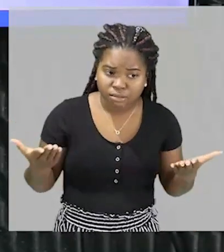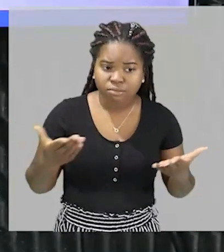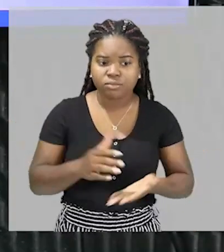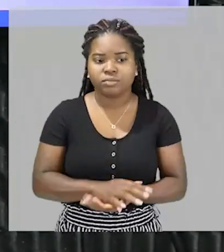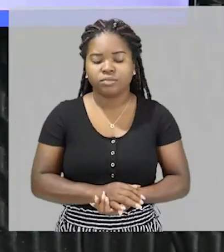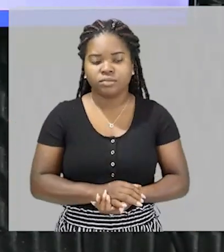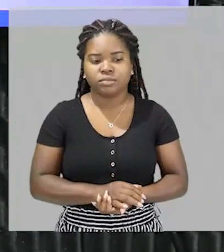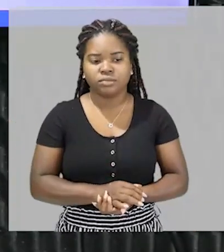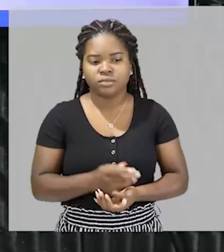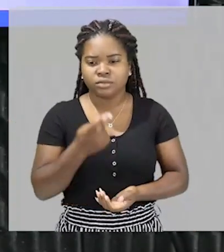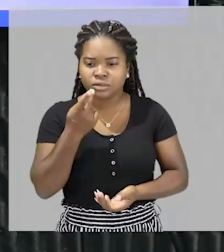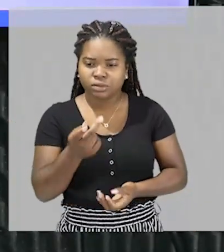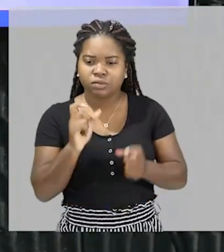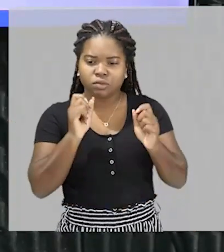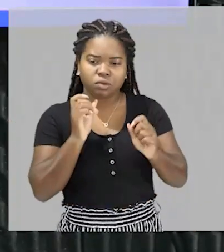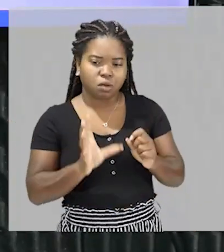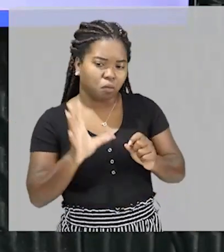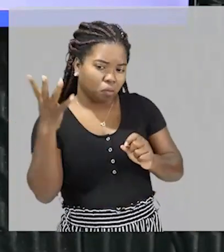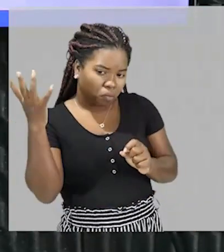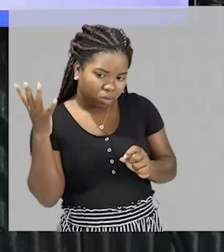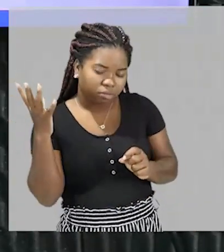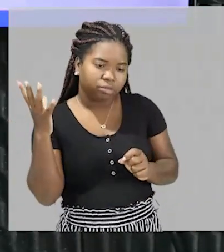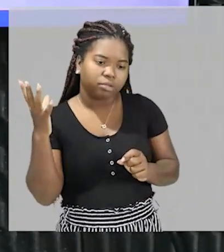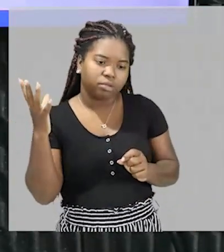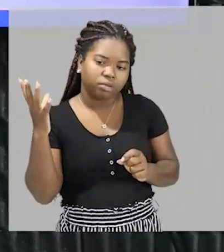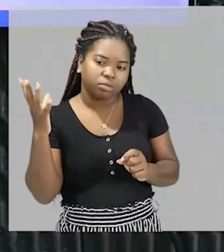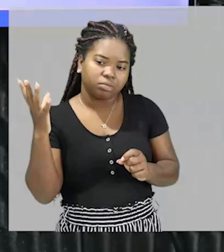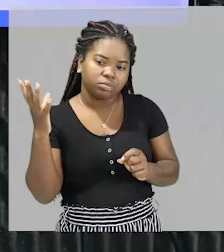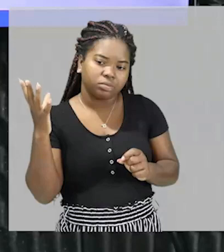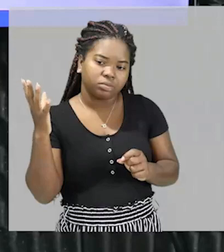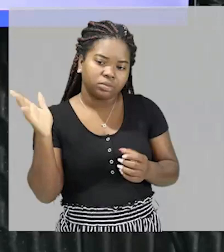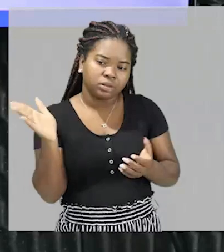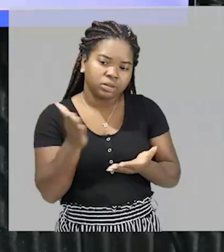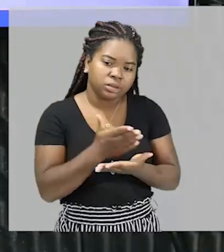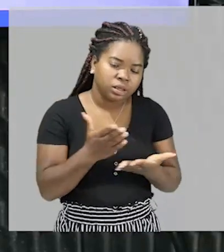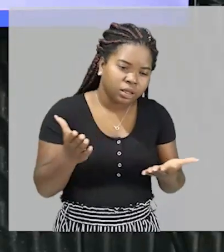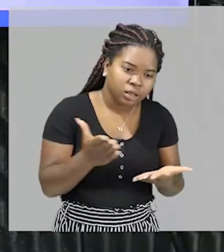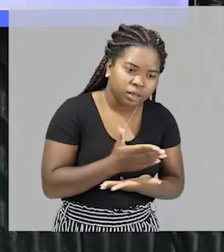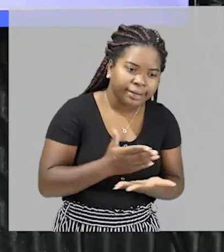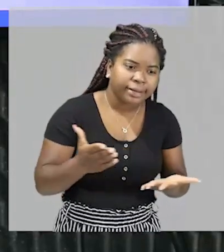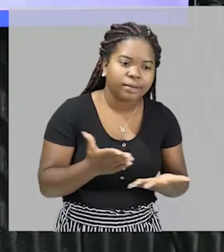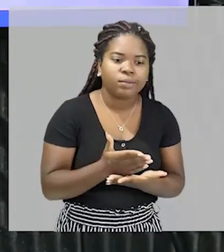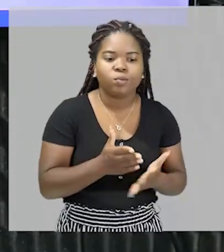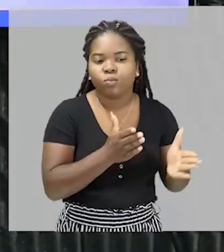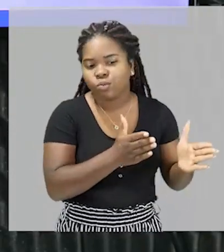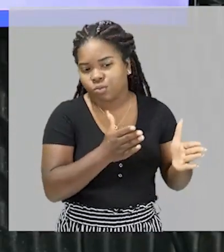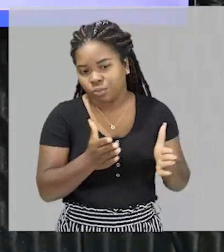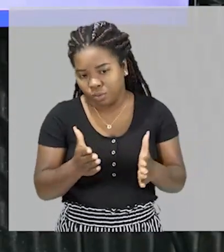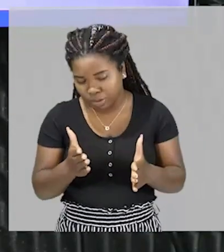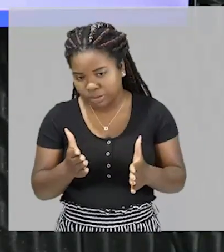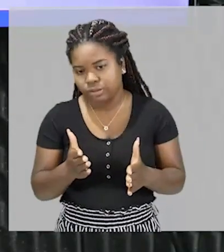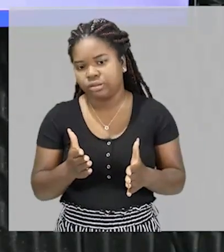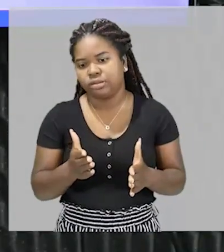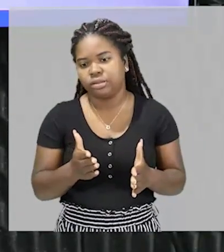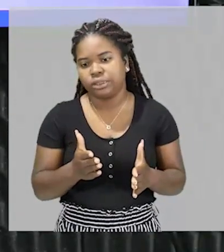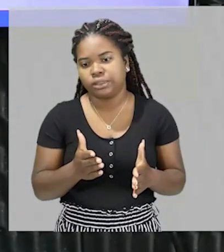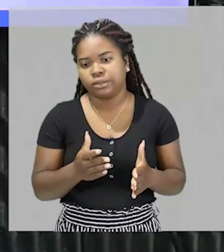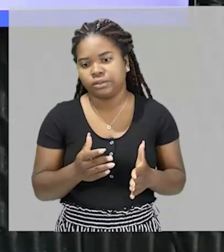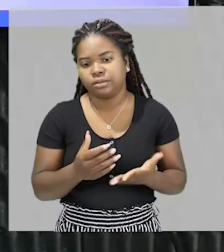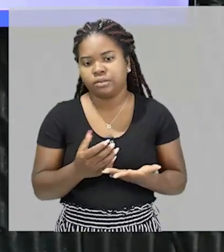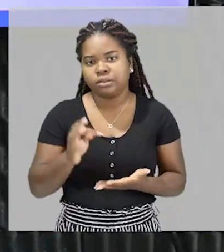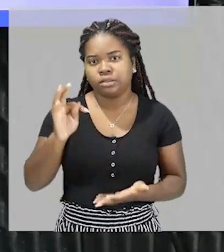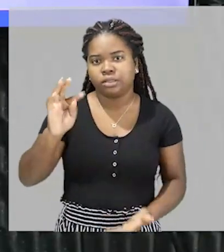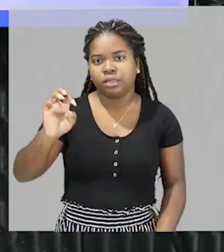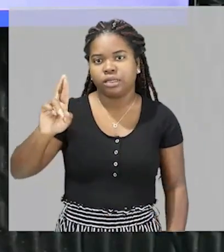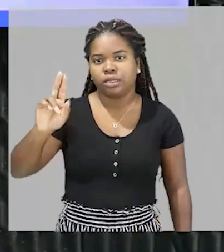e explico o que realmente aconteceu sobre a decolagem, né, inclusive alguns processos terapêuticos que algumas pessoas